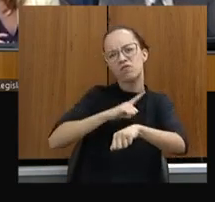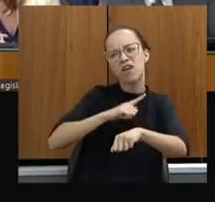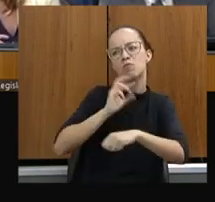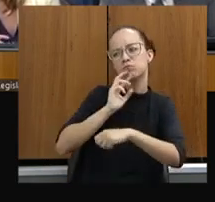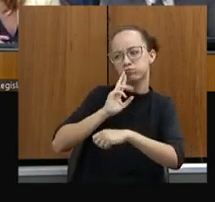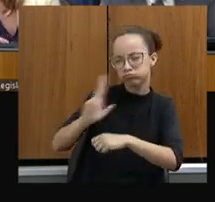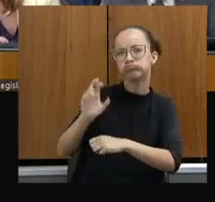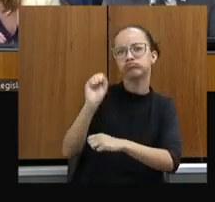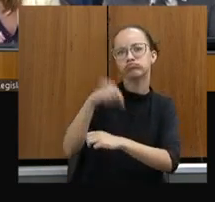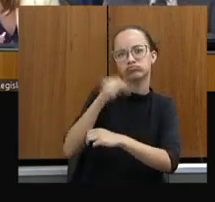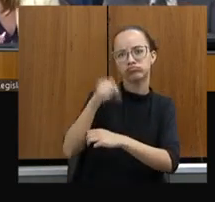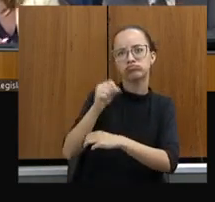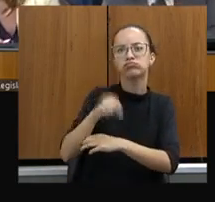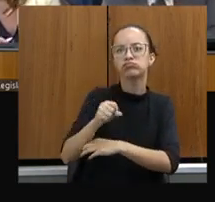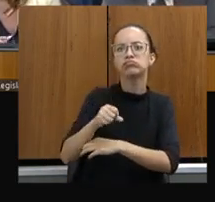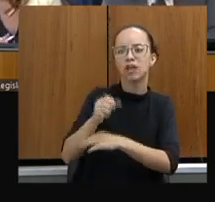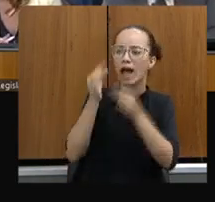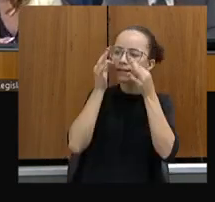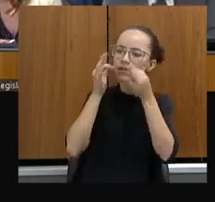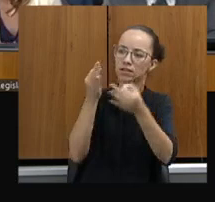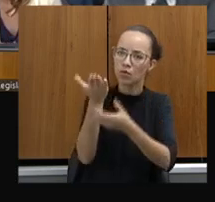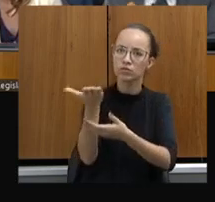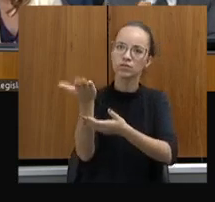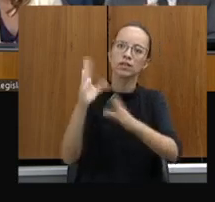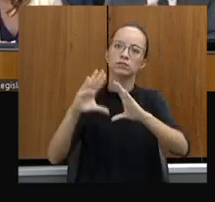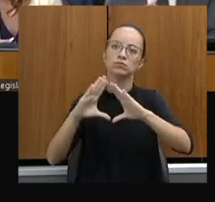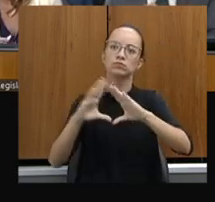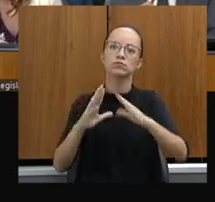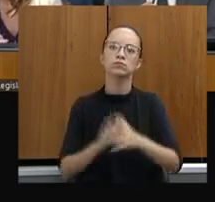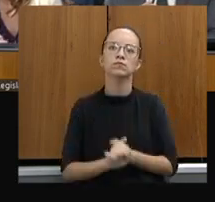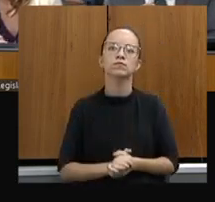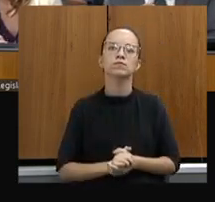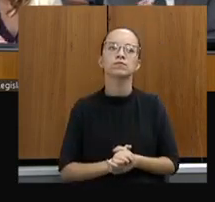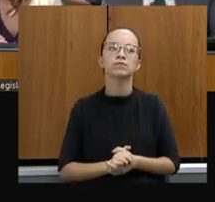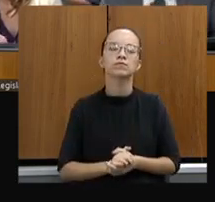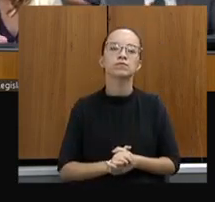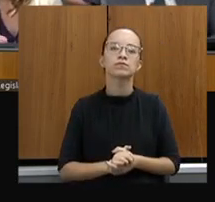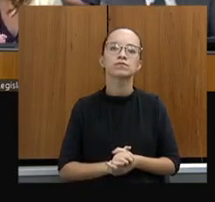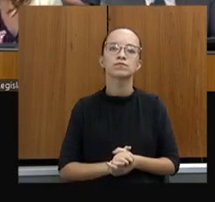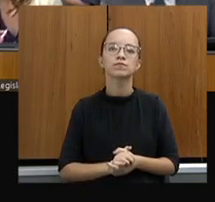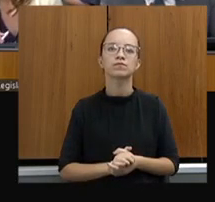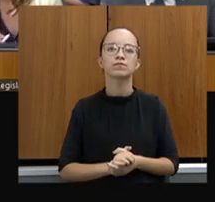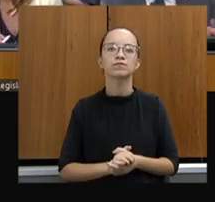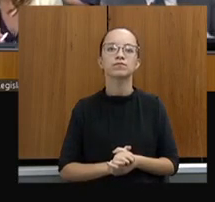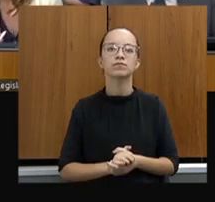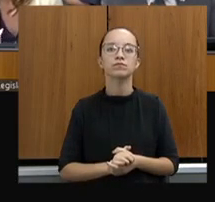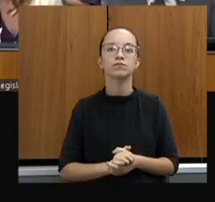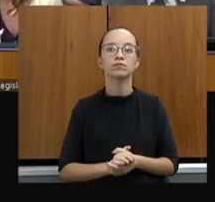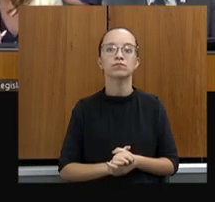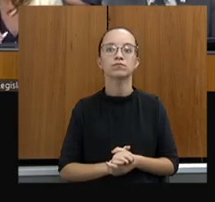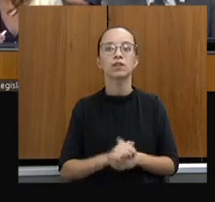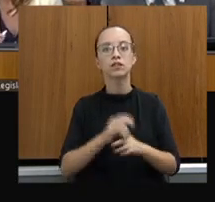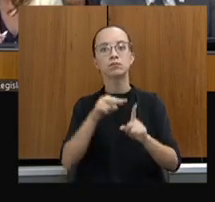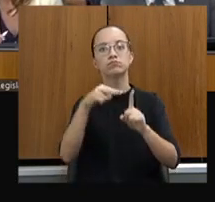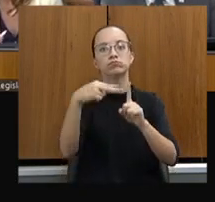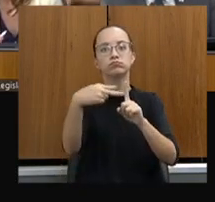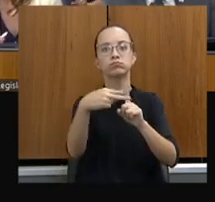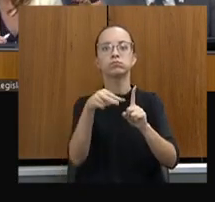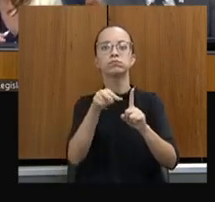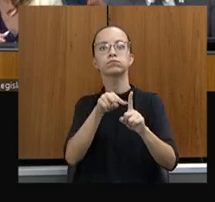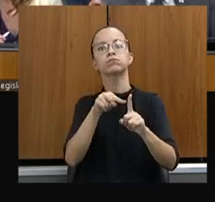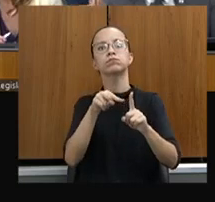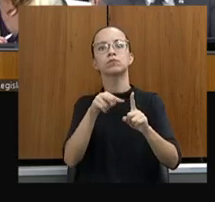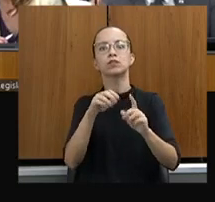a resposta à atenção que é devida ao Parlamento Mineiro pode passar por favor e do ponto de vista de execução de